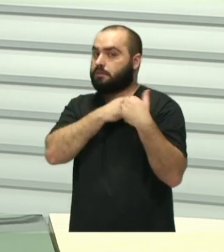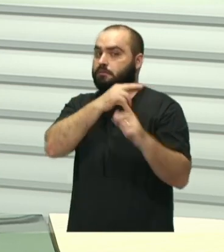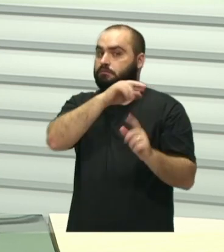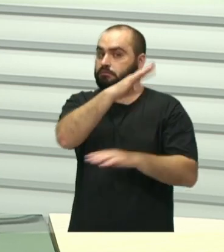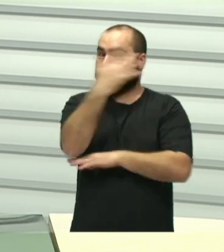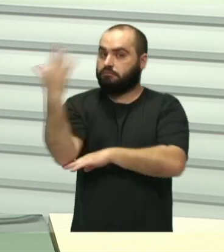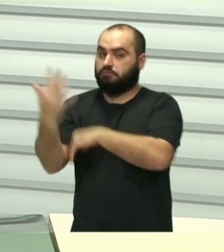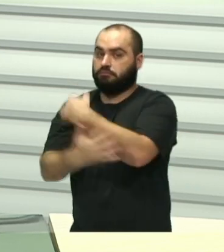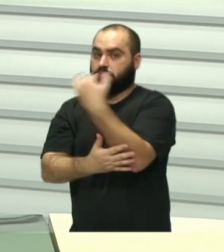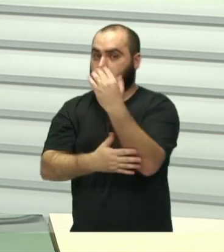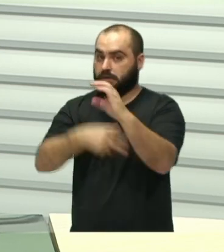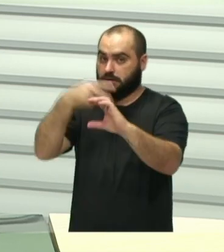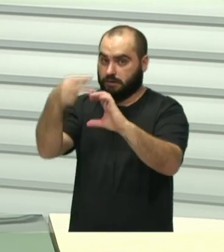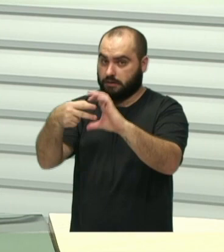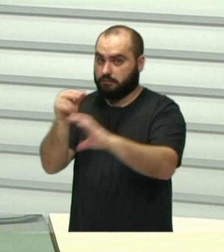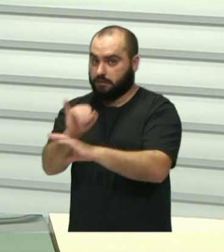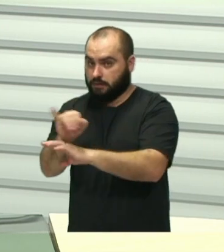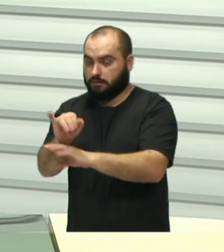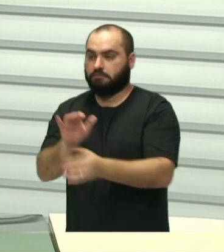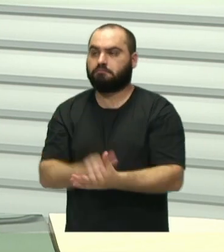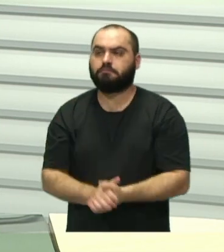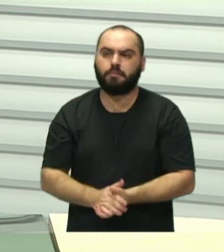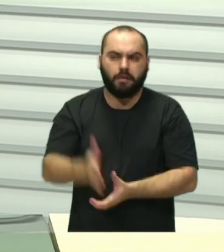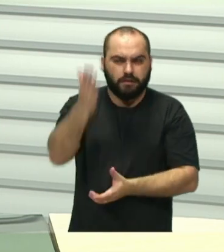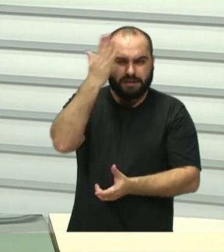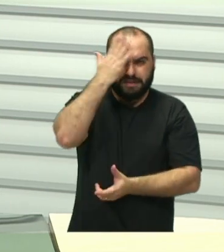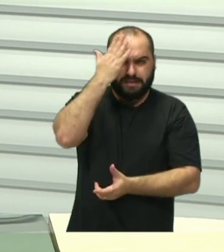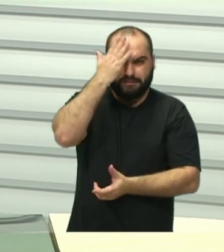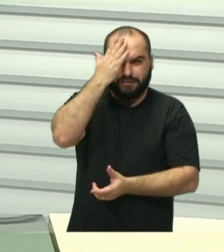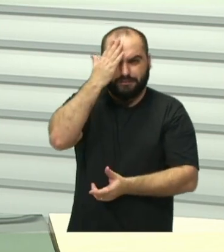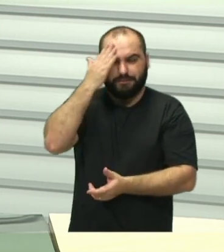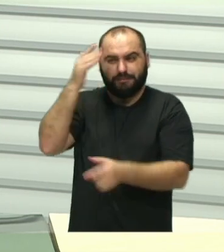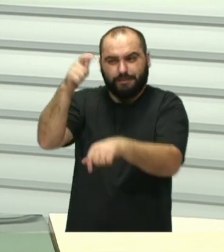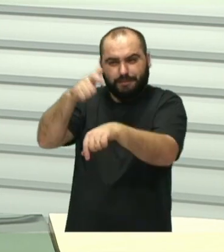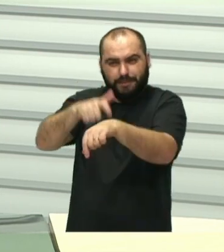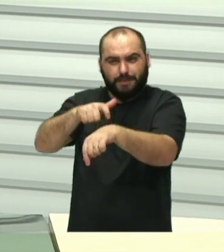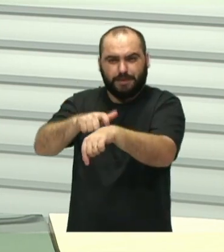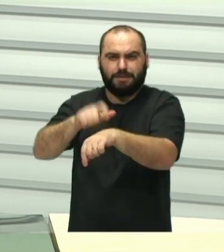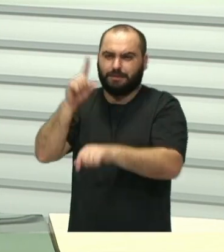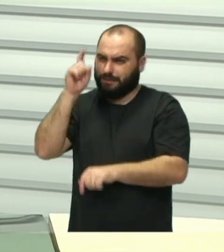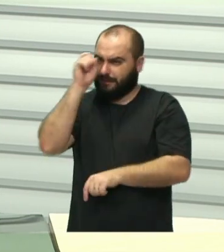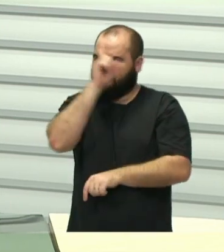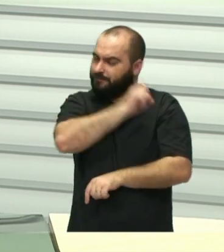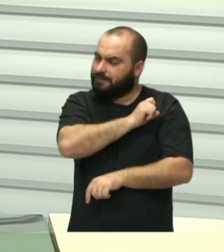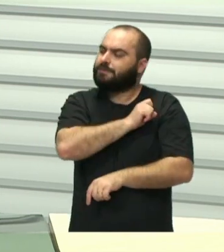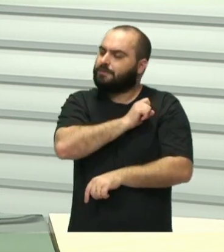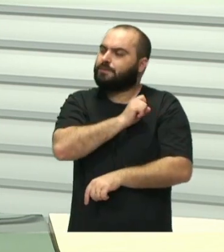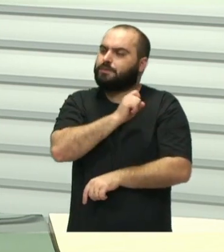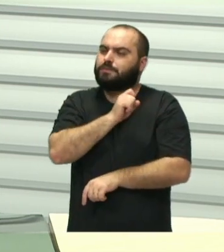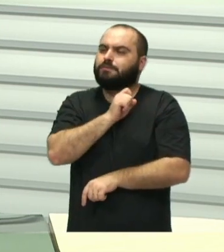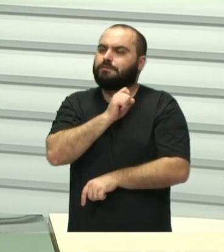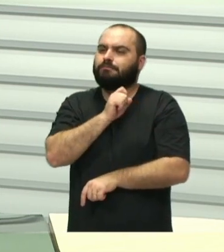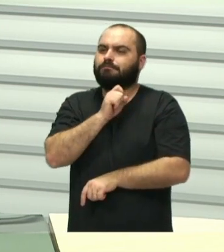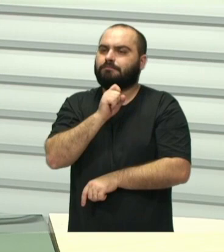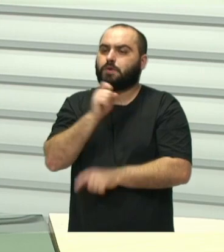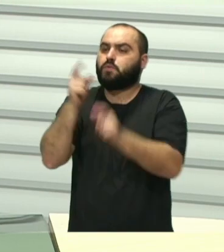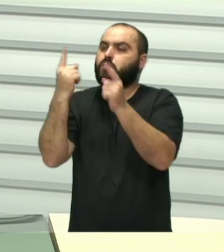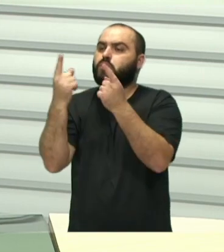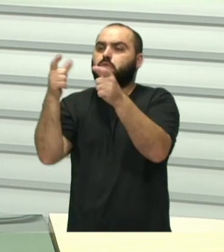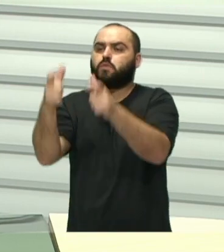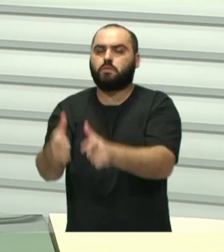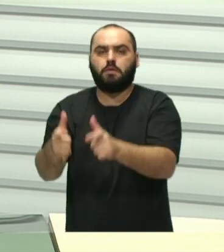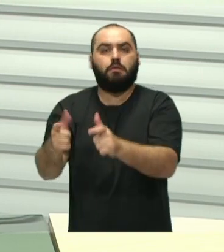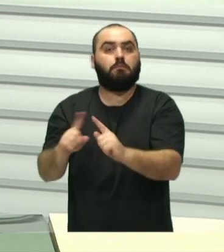trabalho realizado os desafios que são primeiro momento né estar um ambiente que está sendo Pioneira na Câmara e nós vamos incentivar e